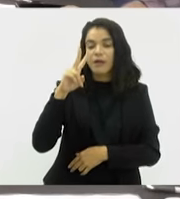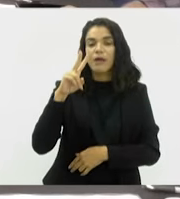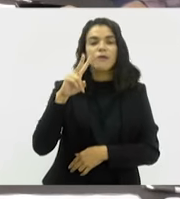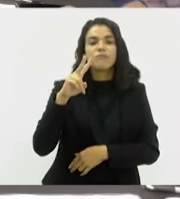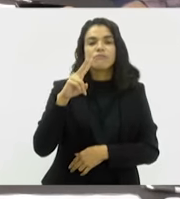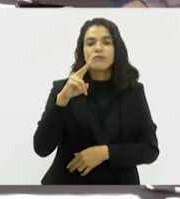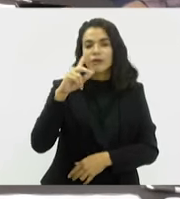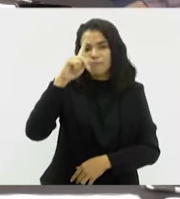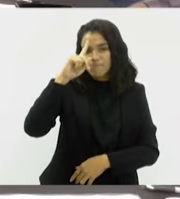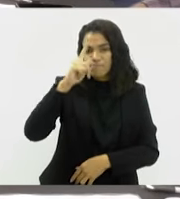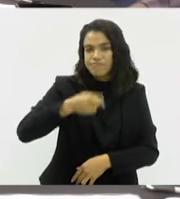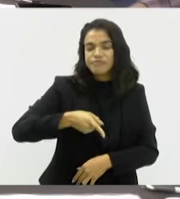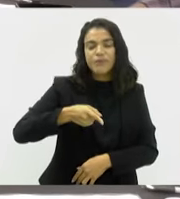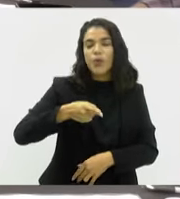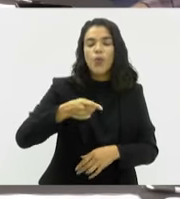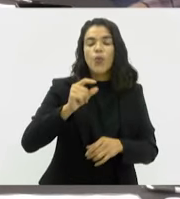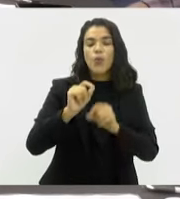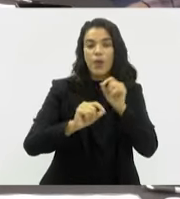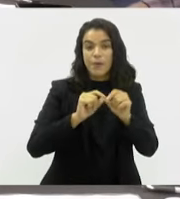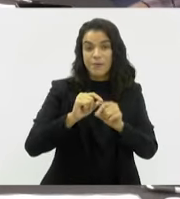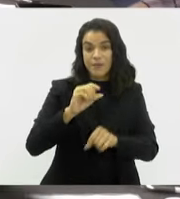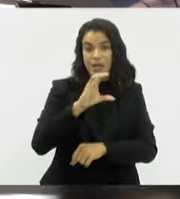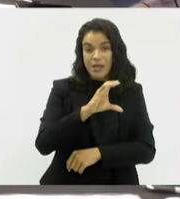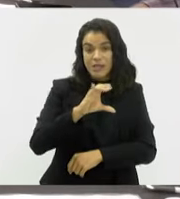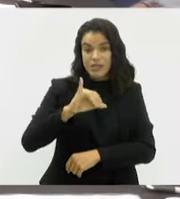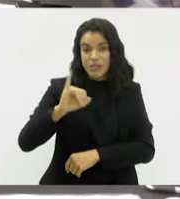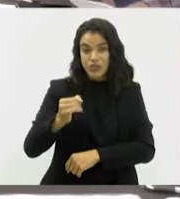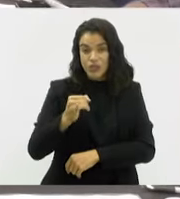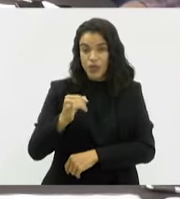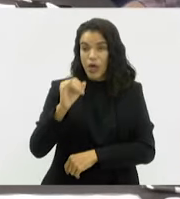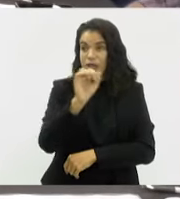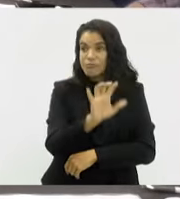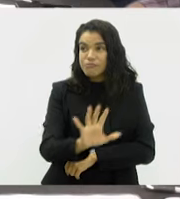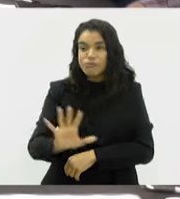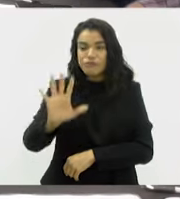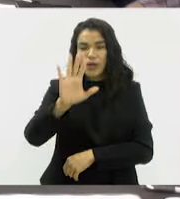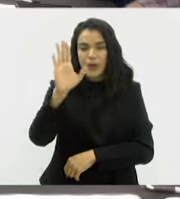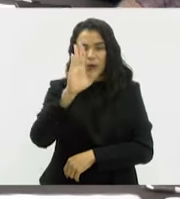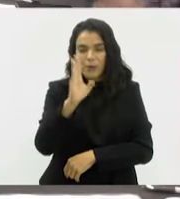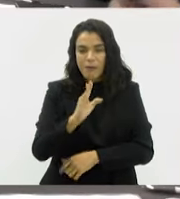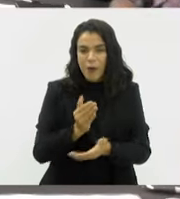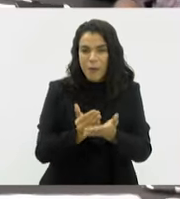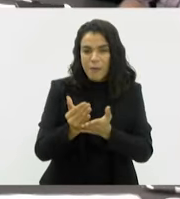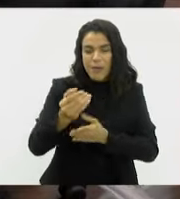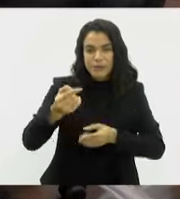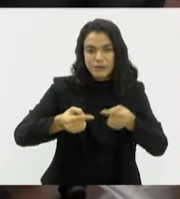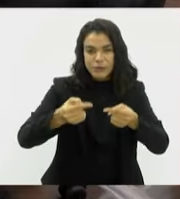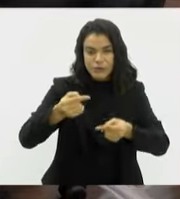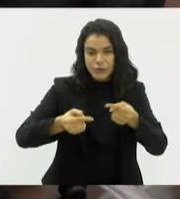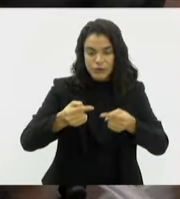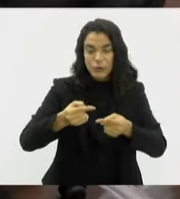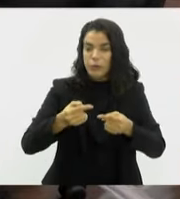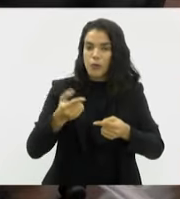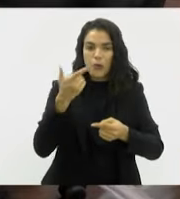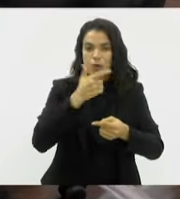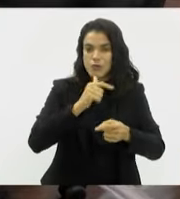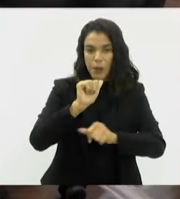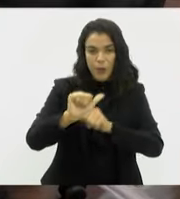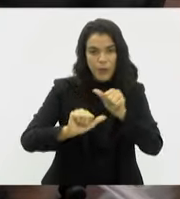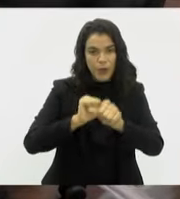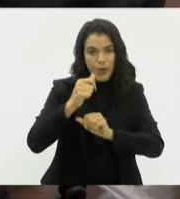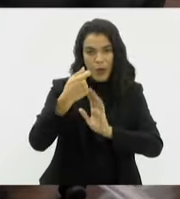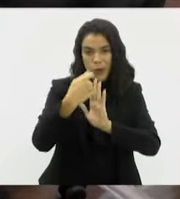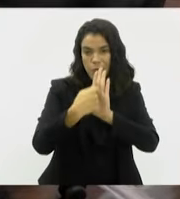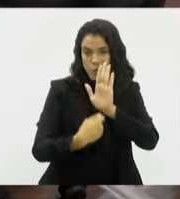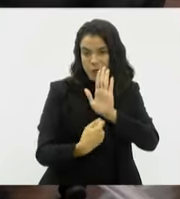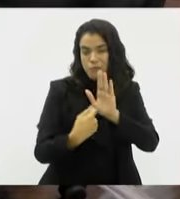seguinte: as CCJs todas vão iniciar essa discussão. A gente não consegue mudar o texto da PEC, porque a adesão